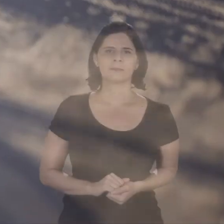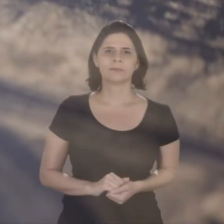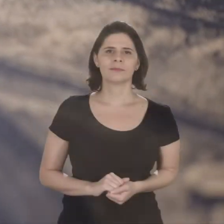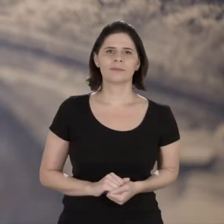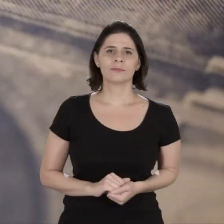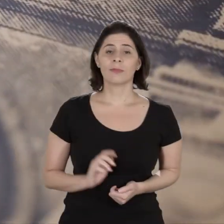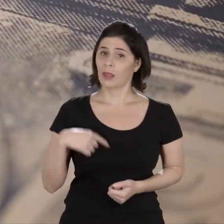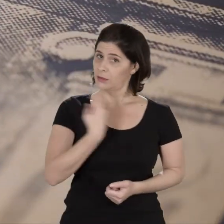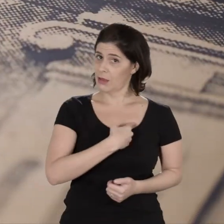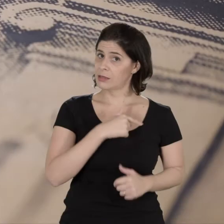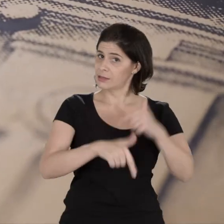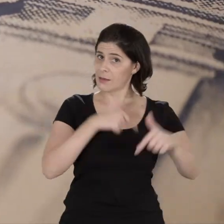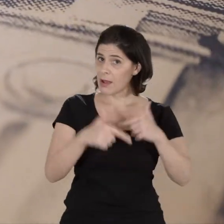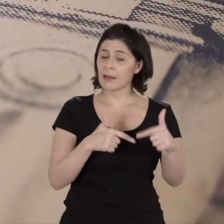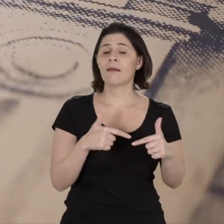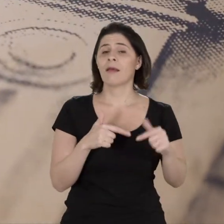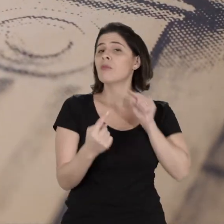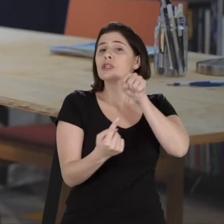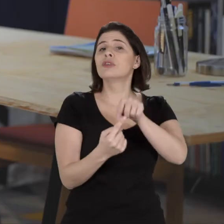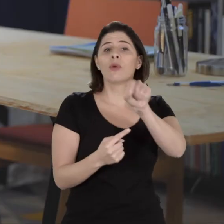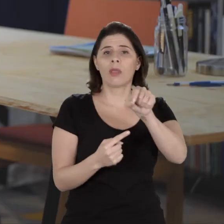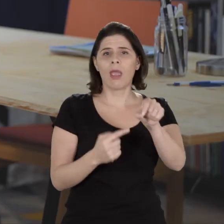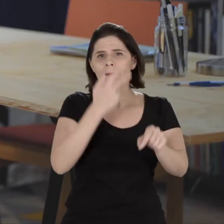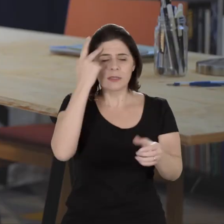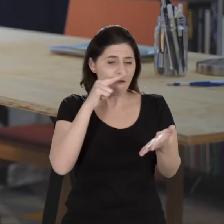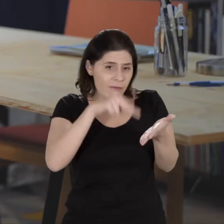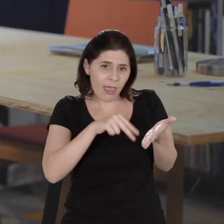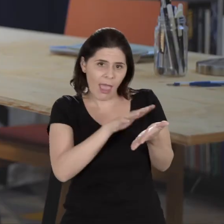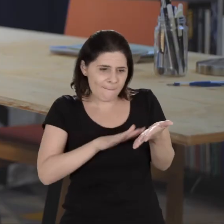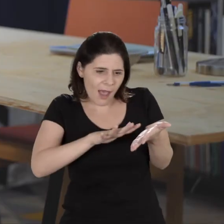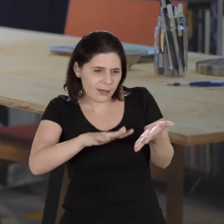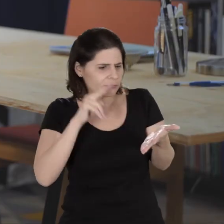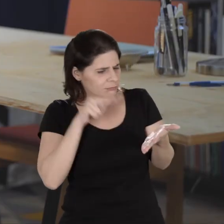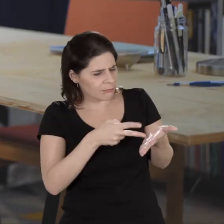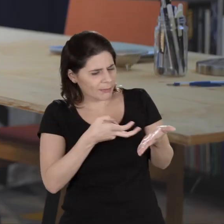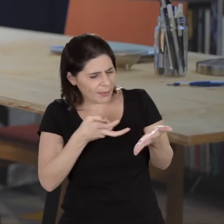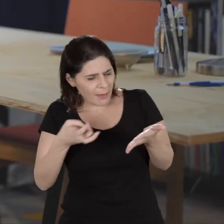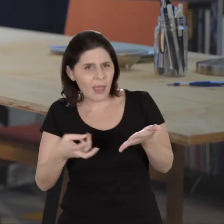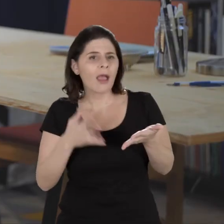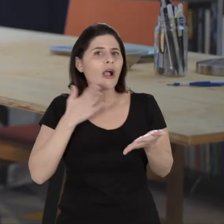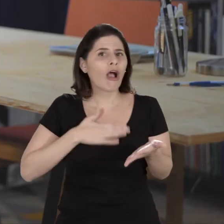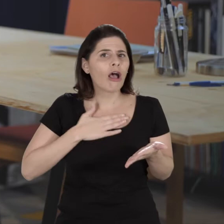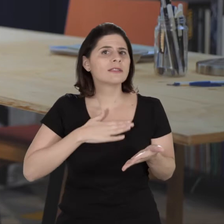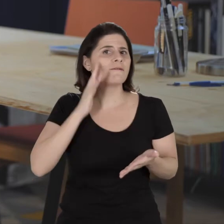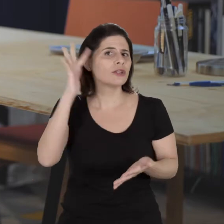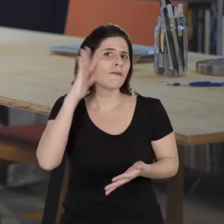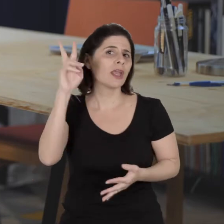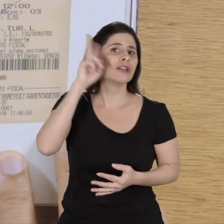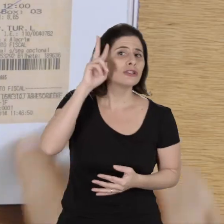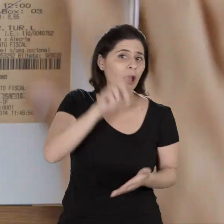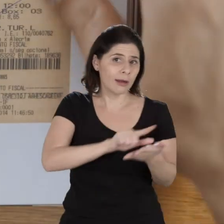A gente trabalha um pouco para que as pessoas saibam ler imagem, gostem de filosofia, de história, de literatura boa,